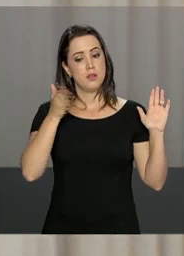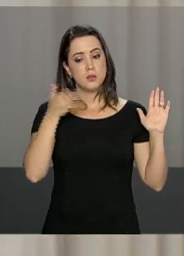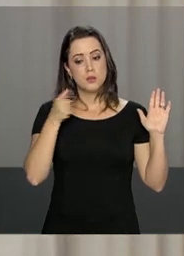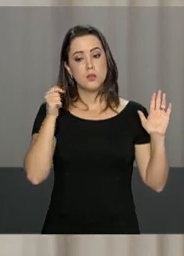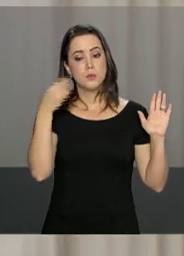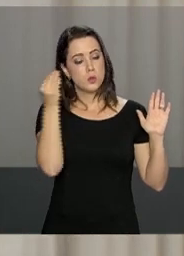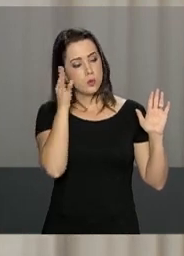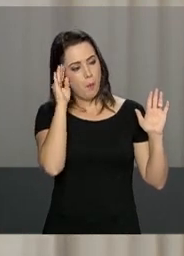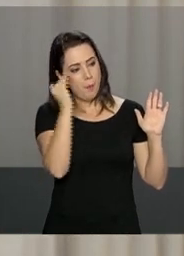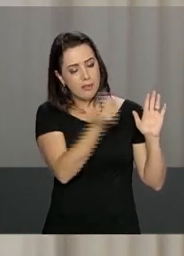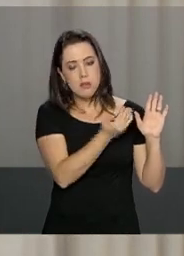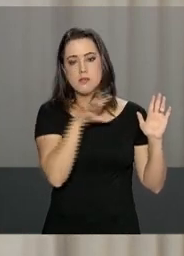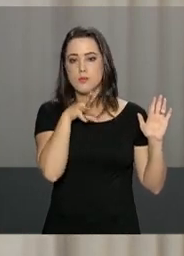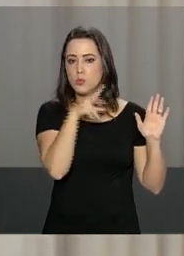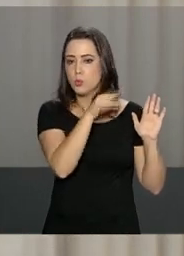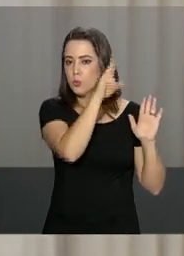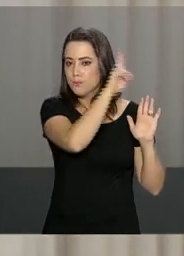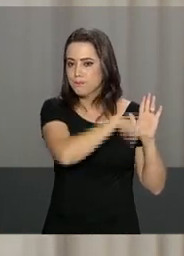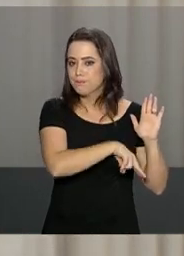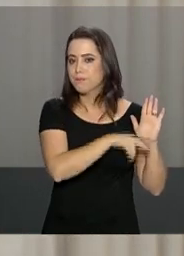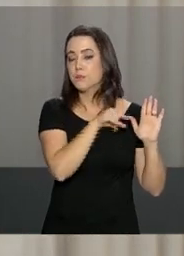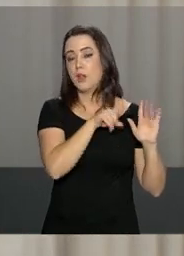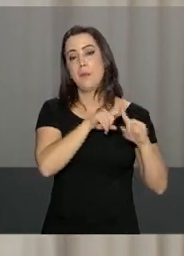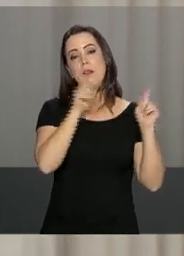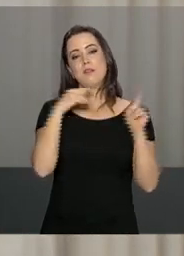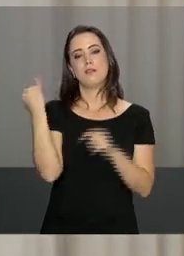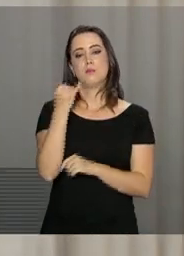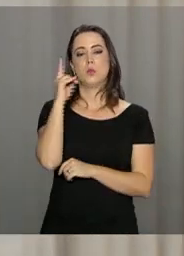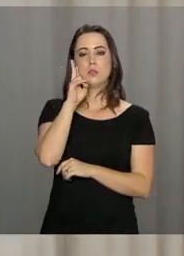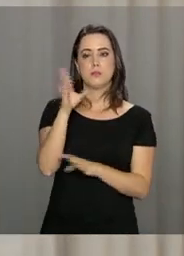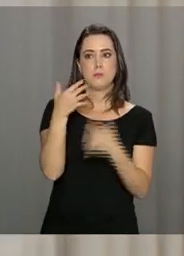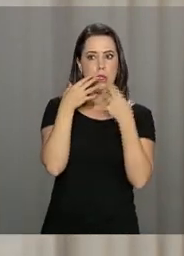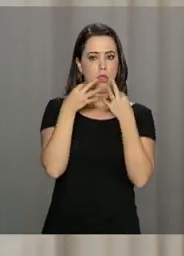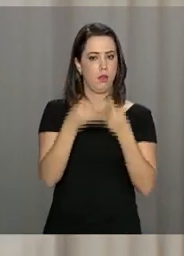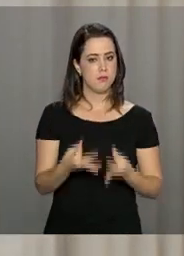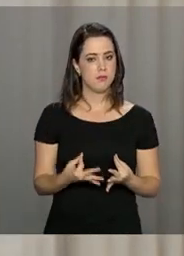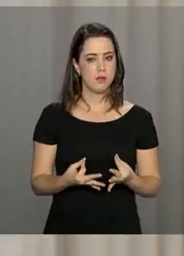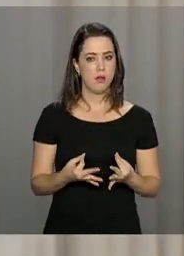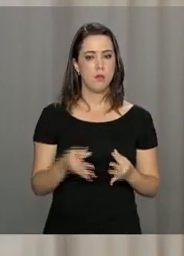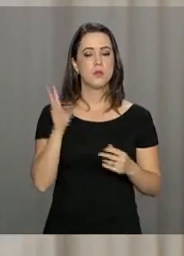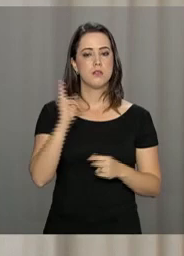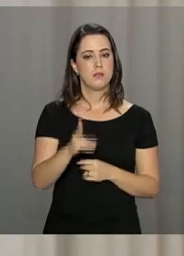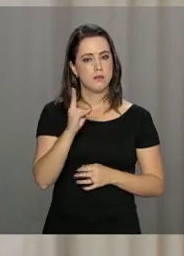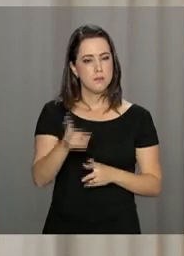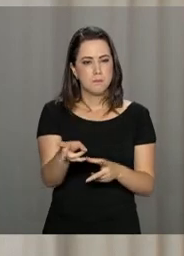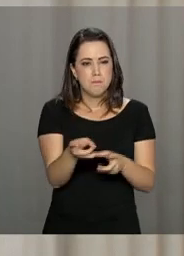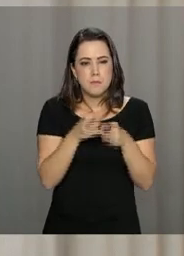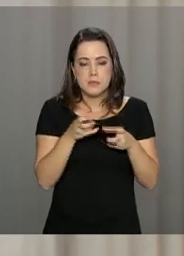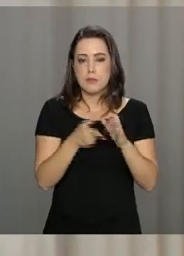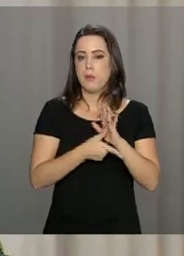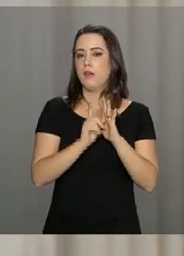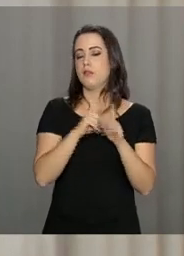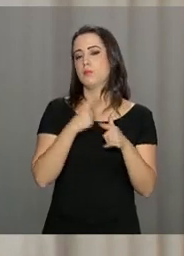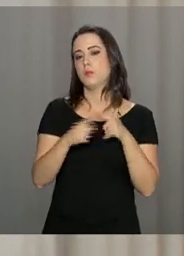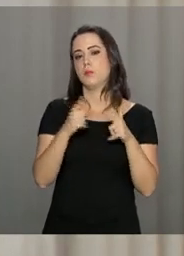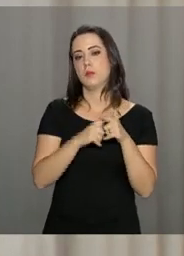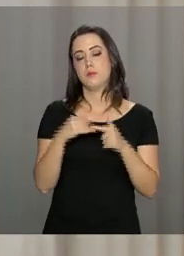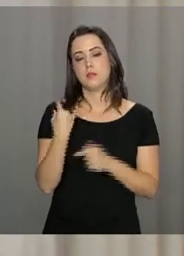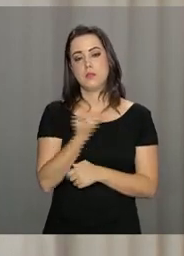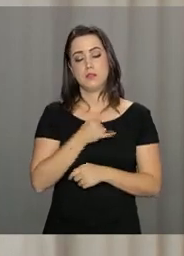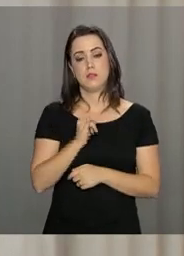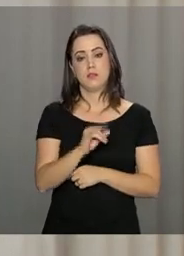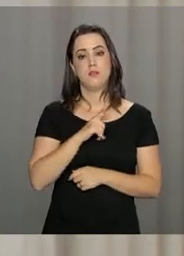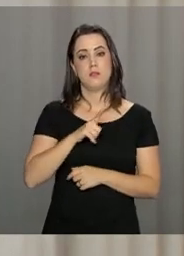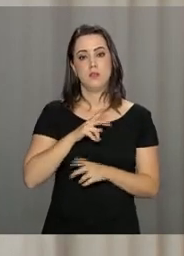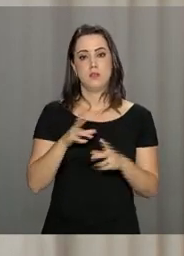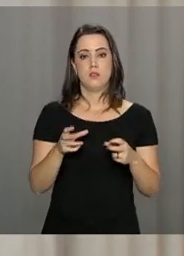sejam atendidas, mas é importante também que a gente esteja sempre alerta, né, para fazer um diagnóstico precoce, caso a gente venha a